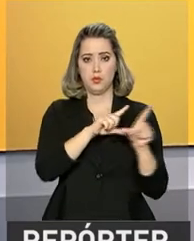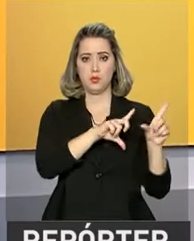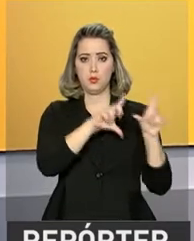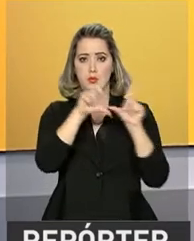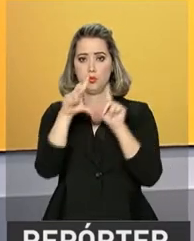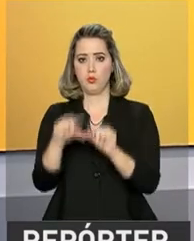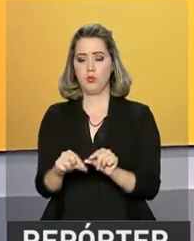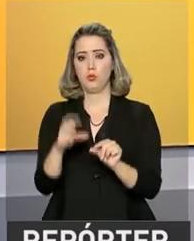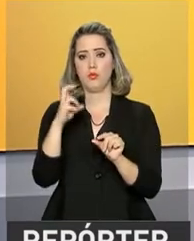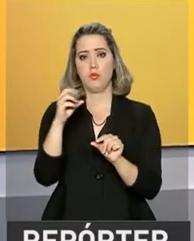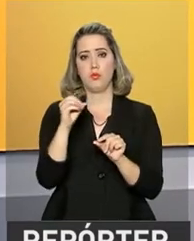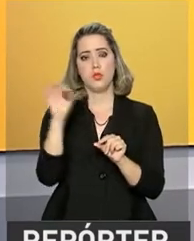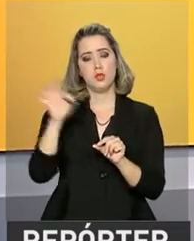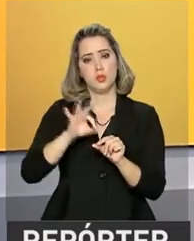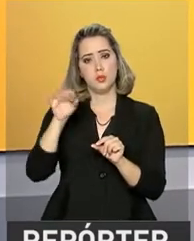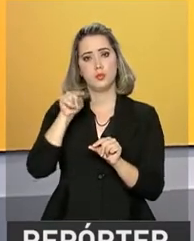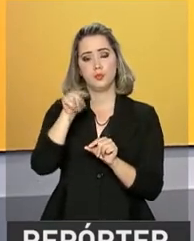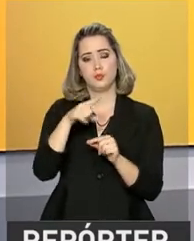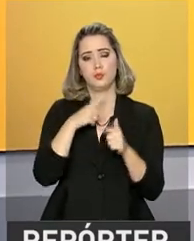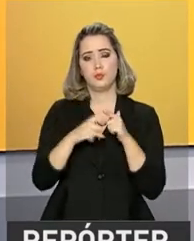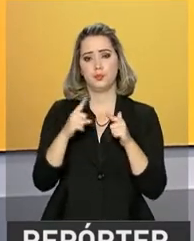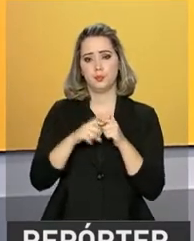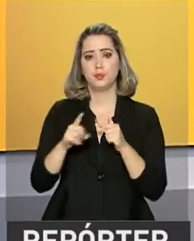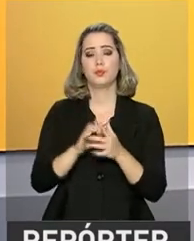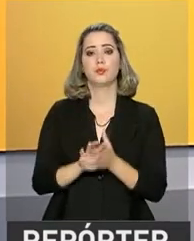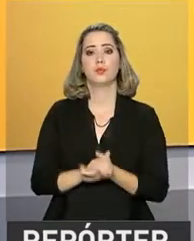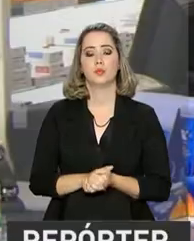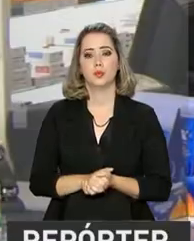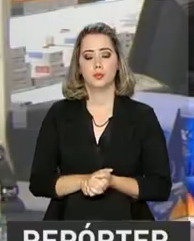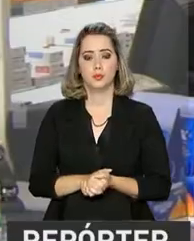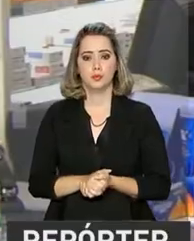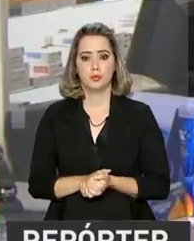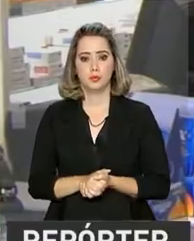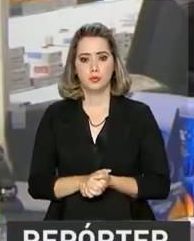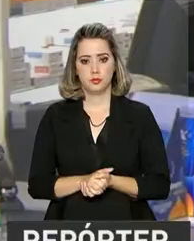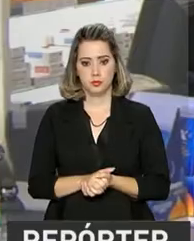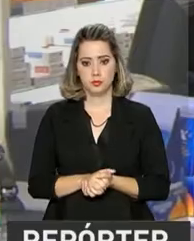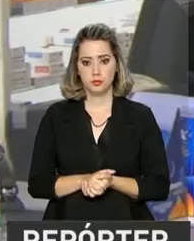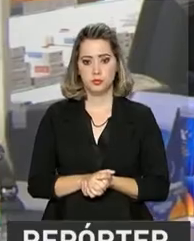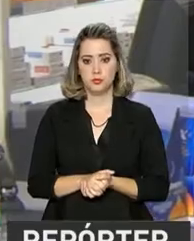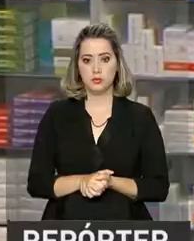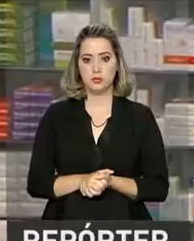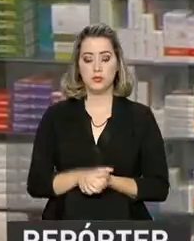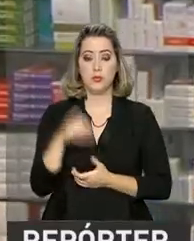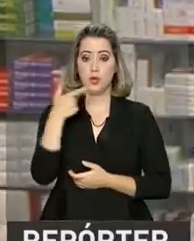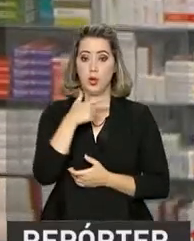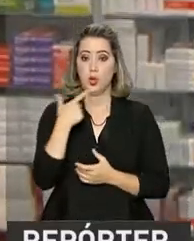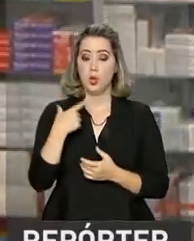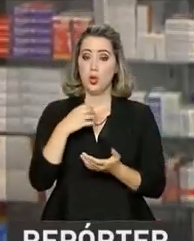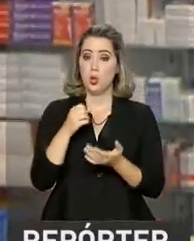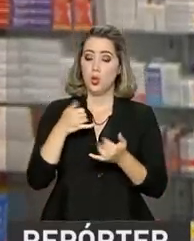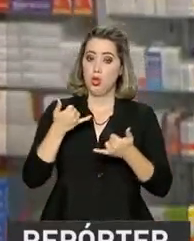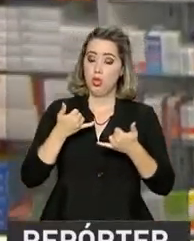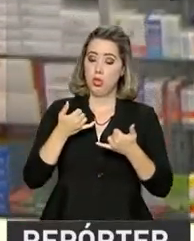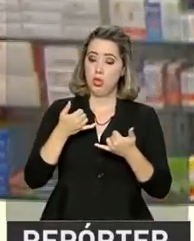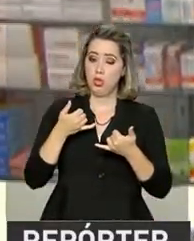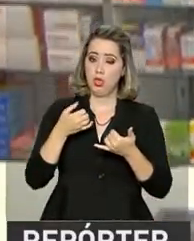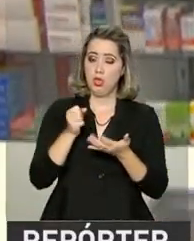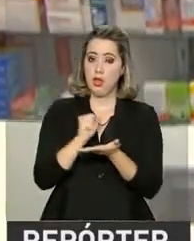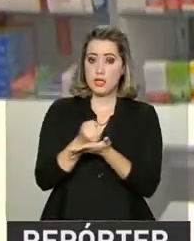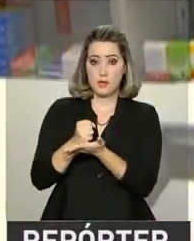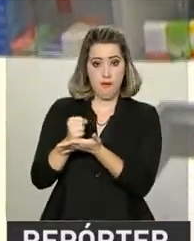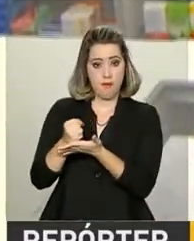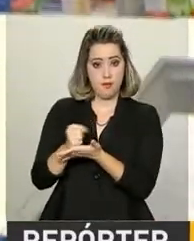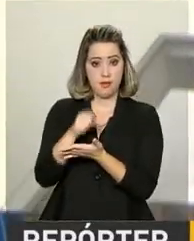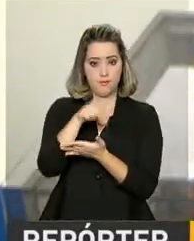em 50% esse tipo de acidente nas farmácias a lista de remédios estampando as